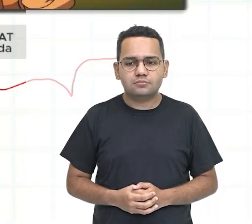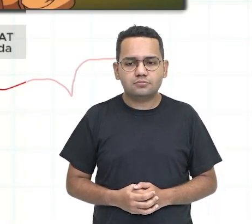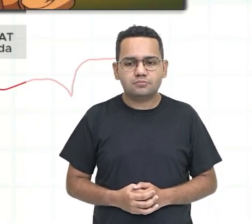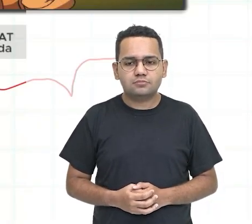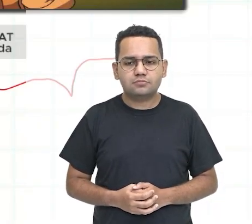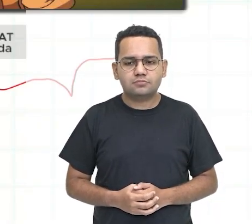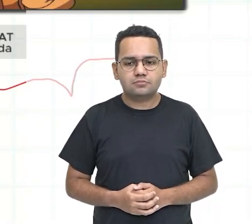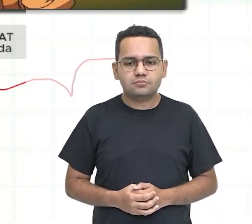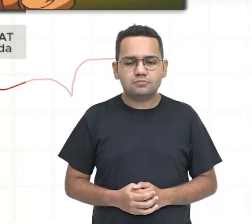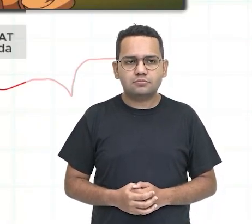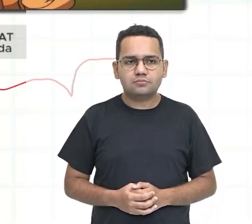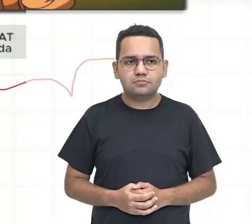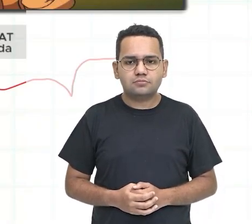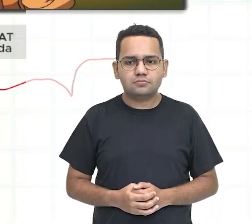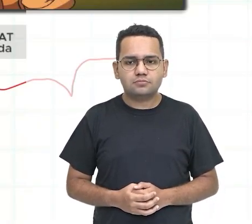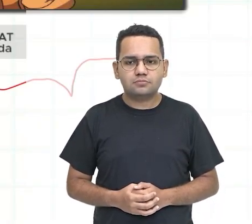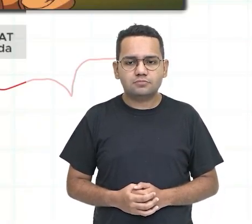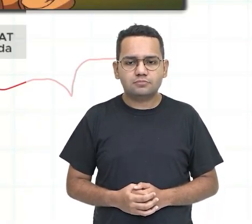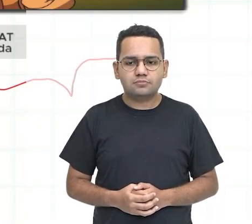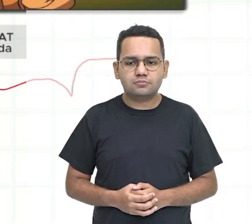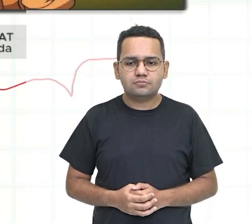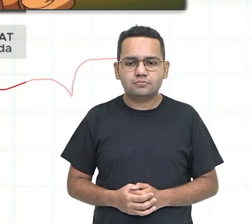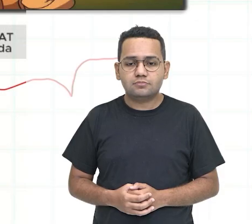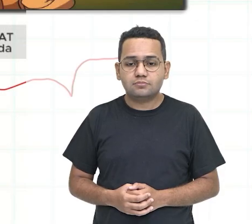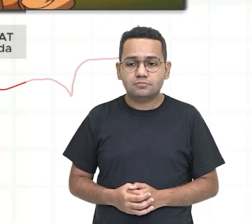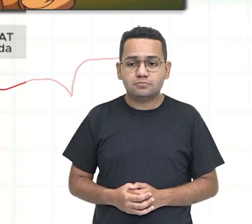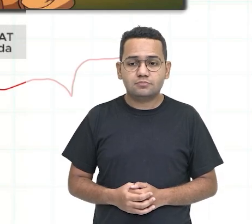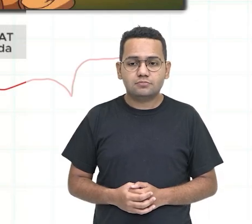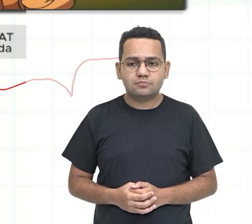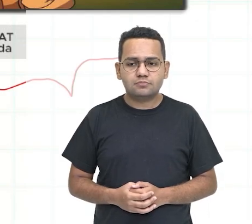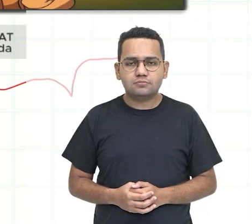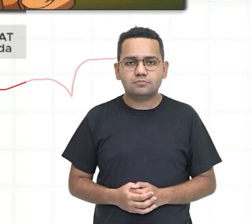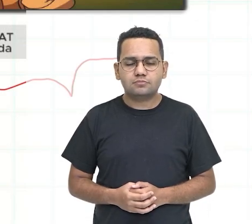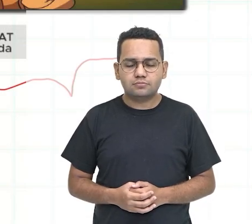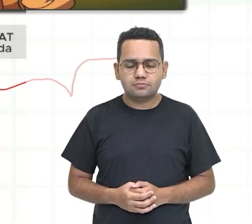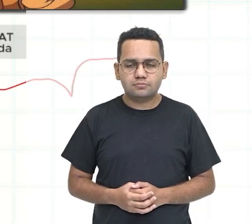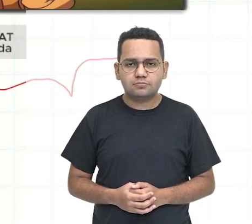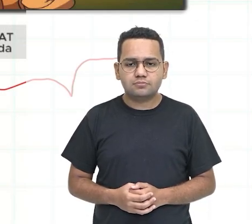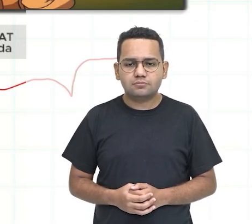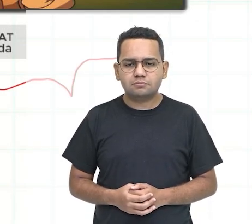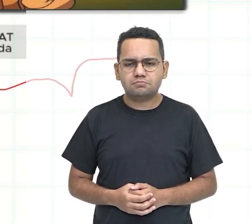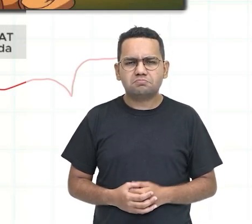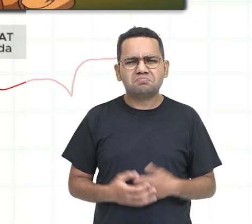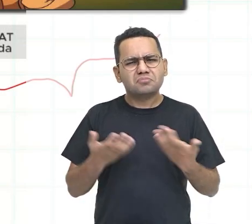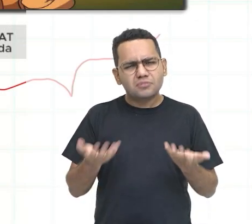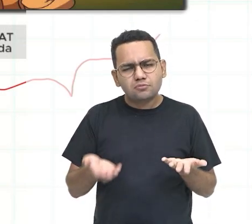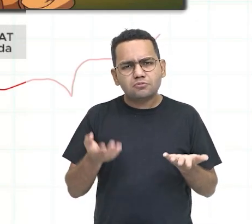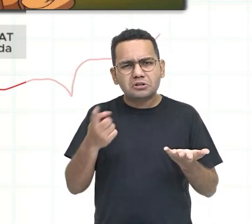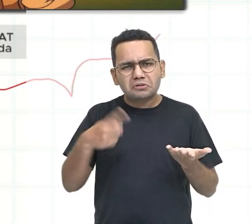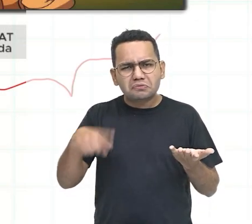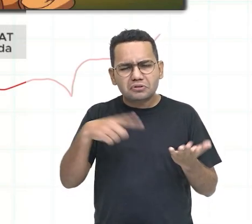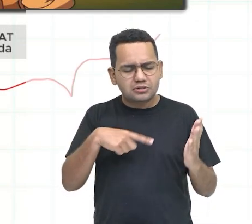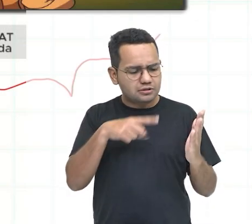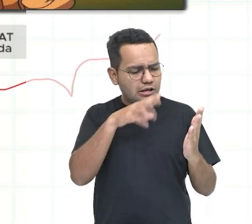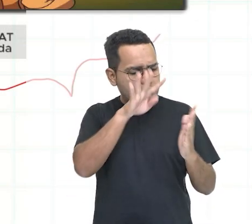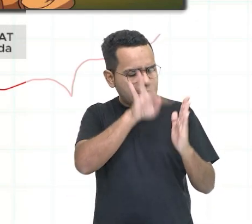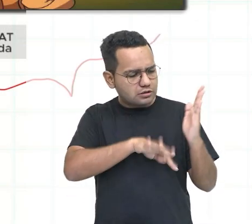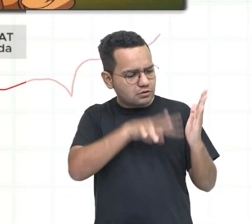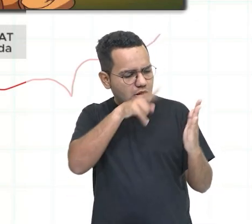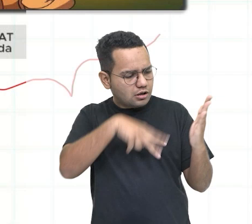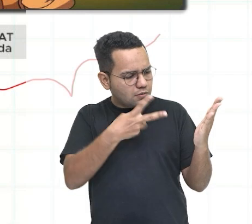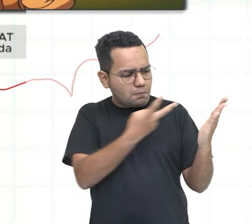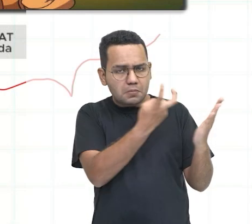economic exploitation and missionary work. E aí, vocês encontraram alguma palavra cognata parecida